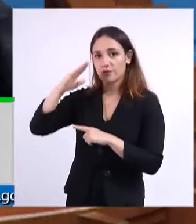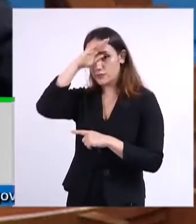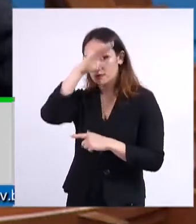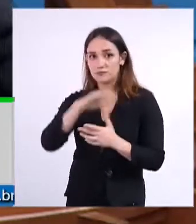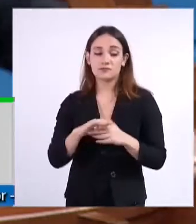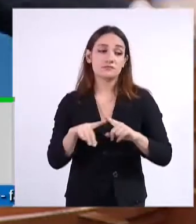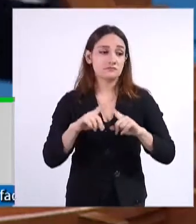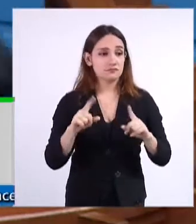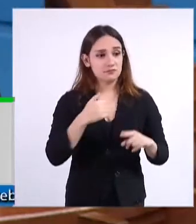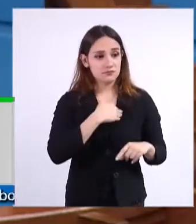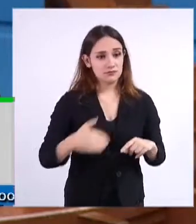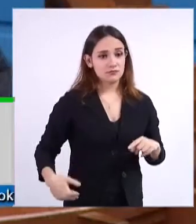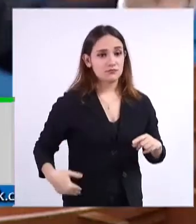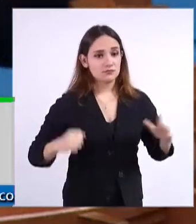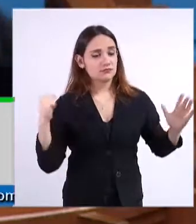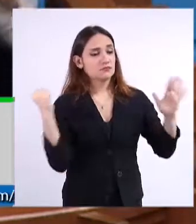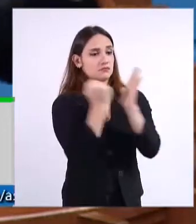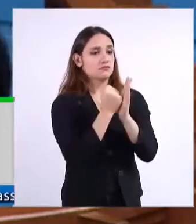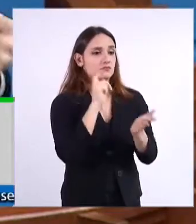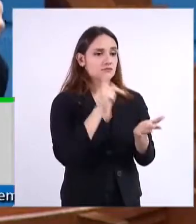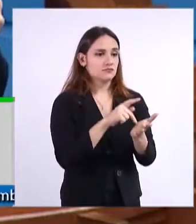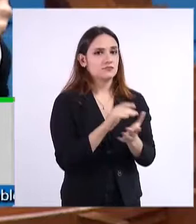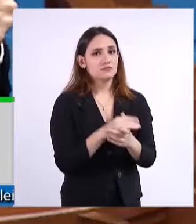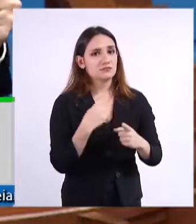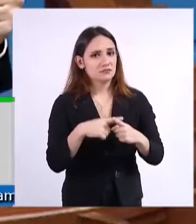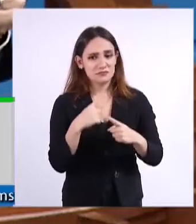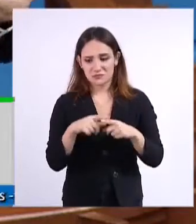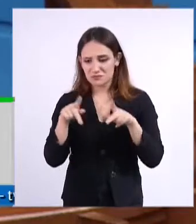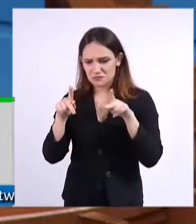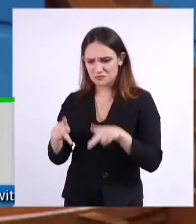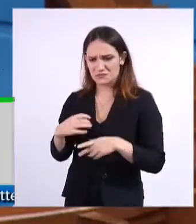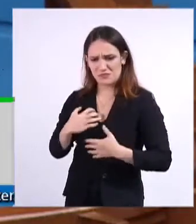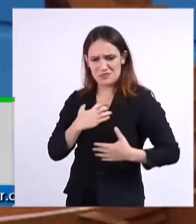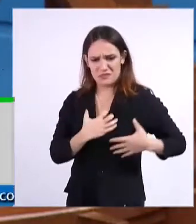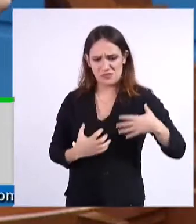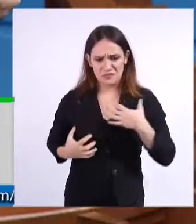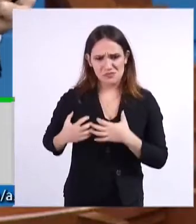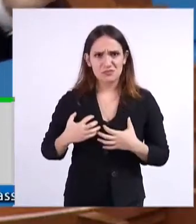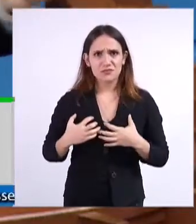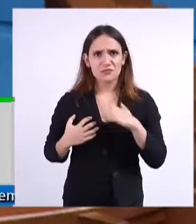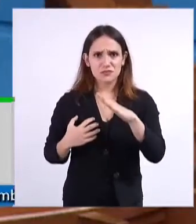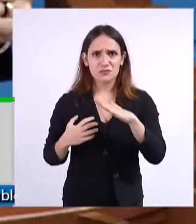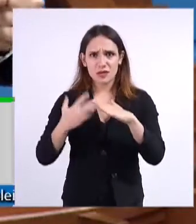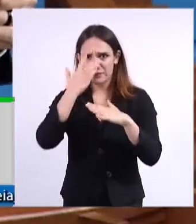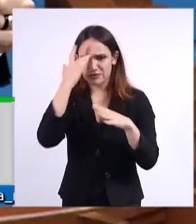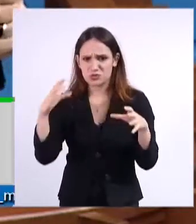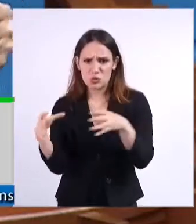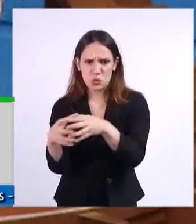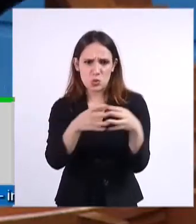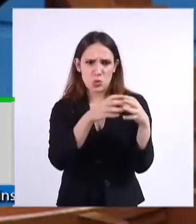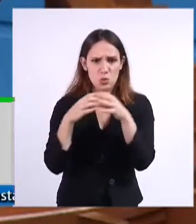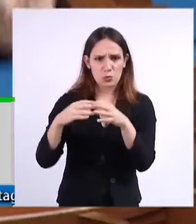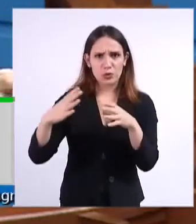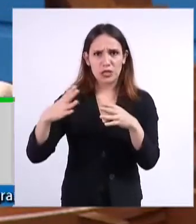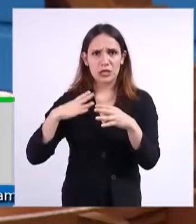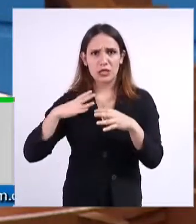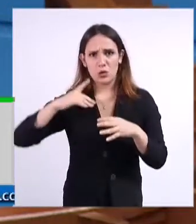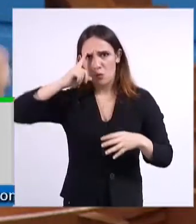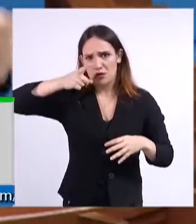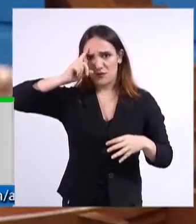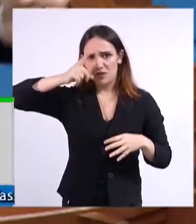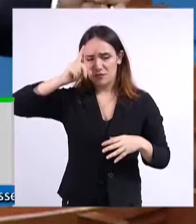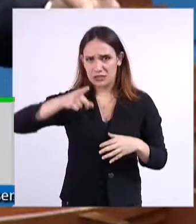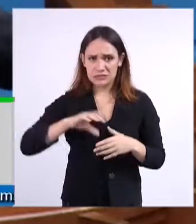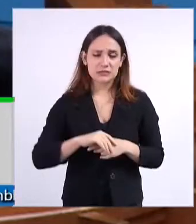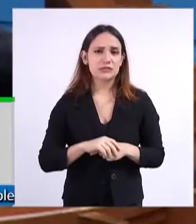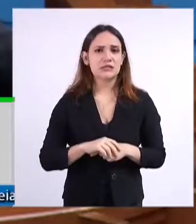governo marcante, tão marcante, que gerou um ódio das classes dominantes, das elites, e ele está preso. Hoje é